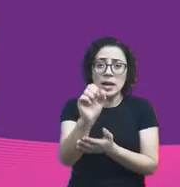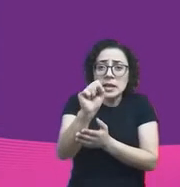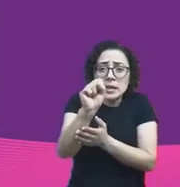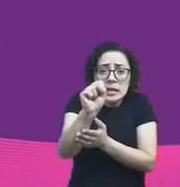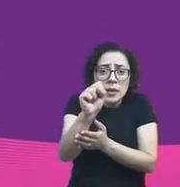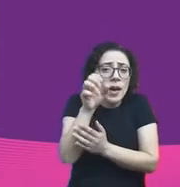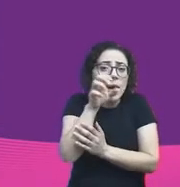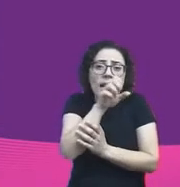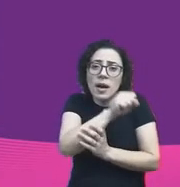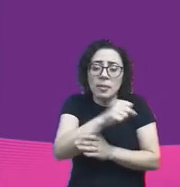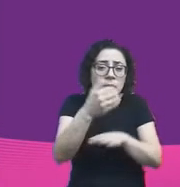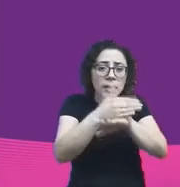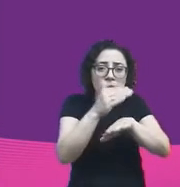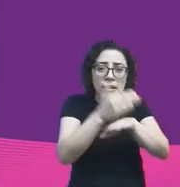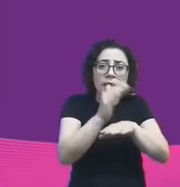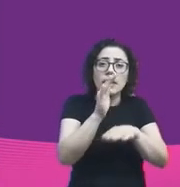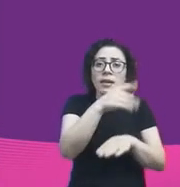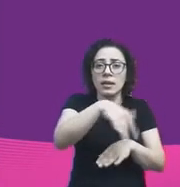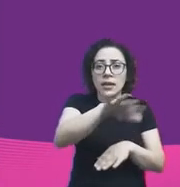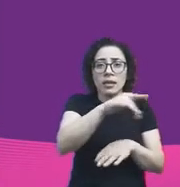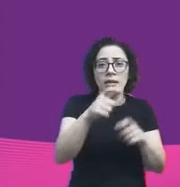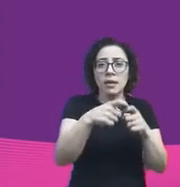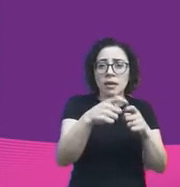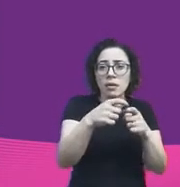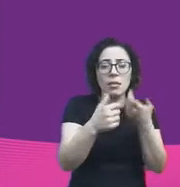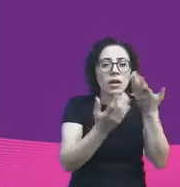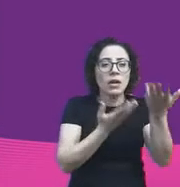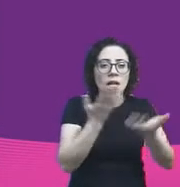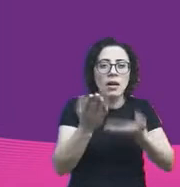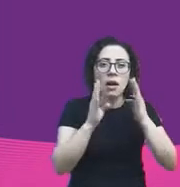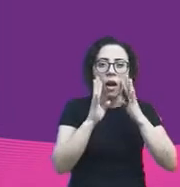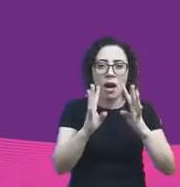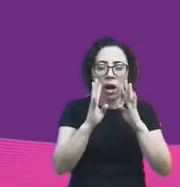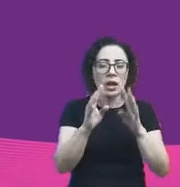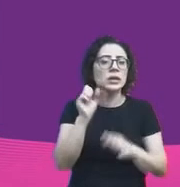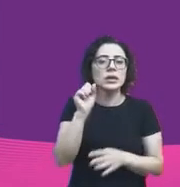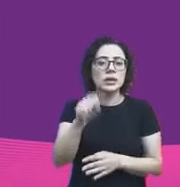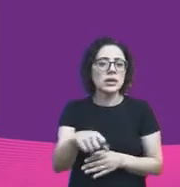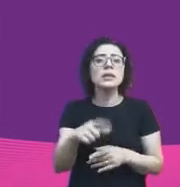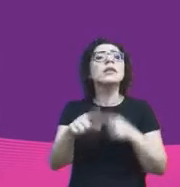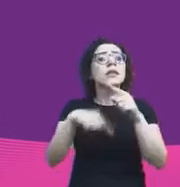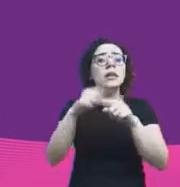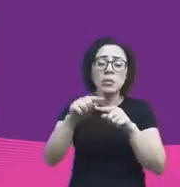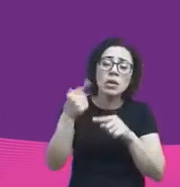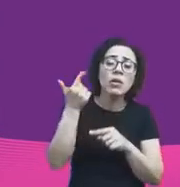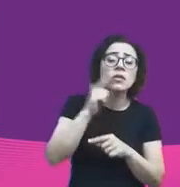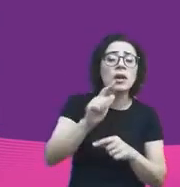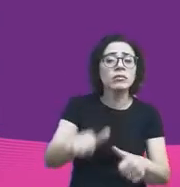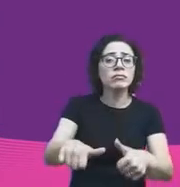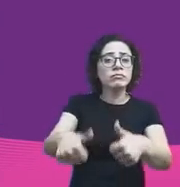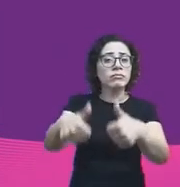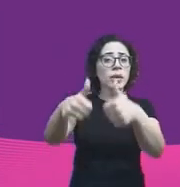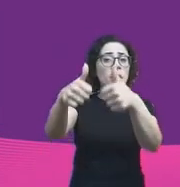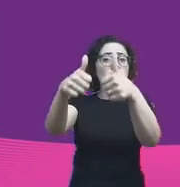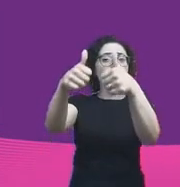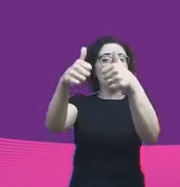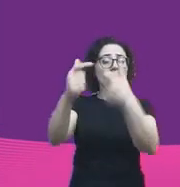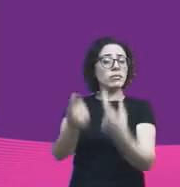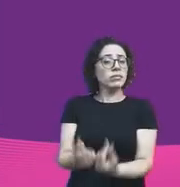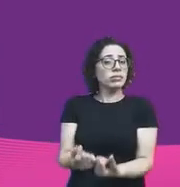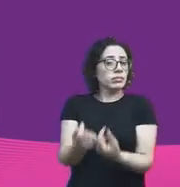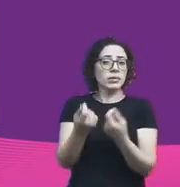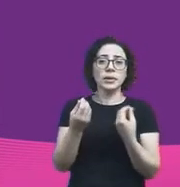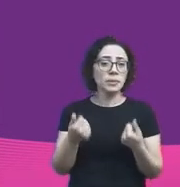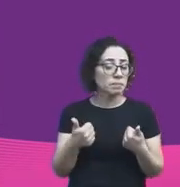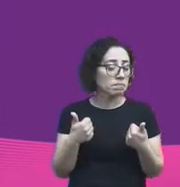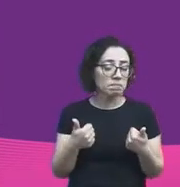os nossos profissionais e obter grandes resultados financeiros a partir disso daí. Tá? A gente sempre deve